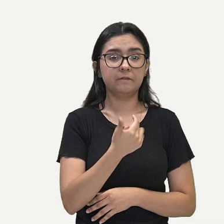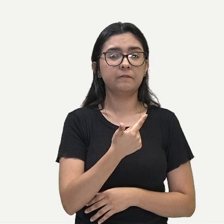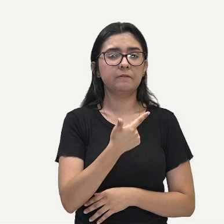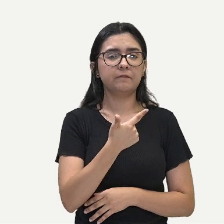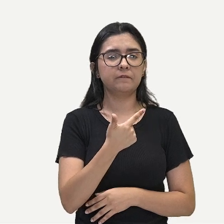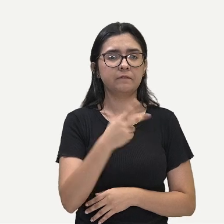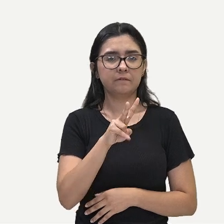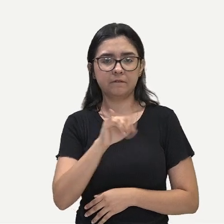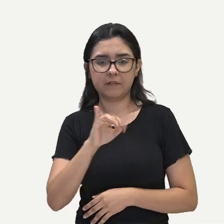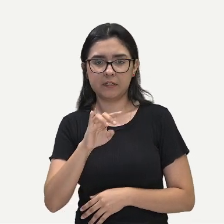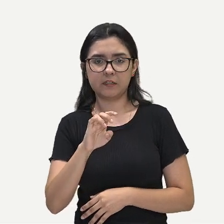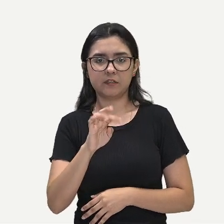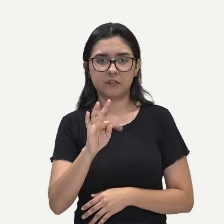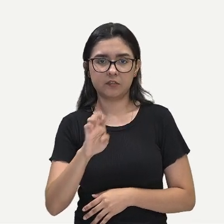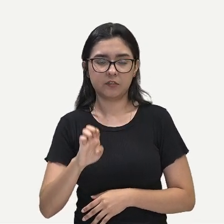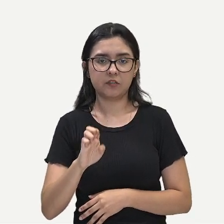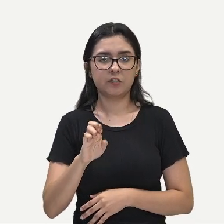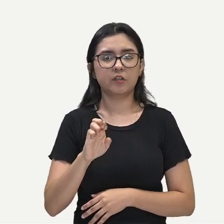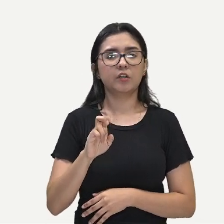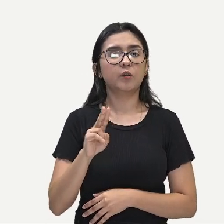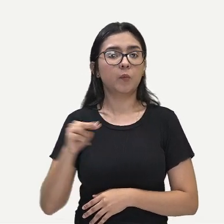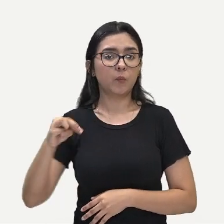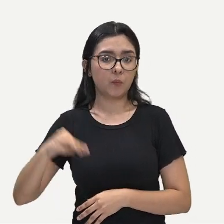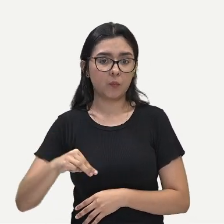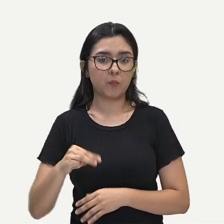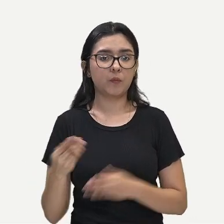21. Aqui eu tenho ele